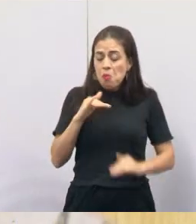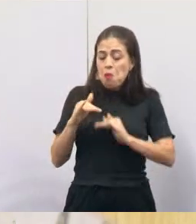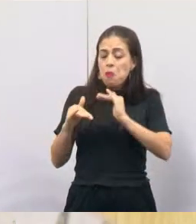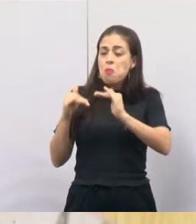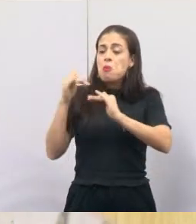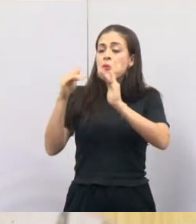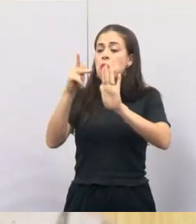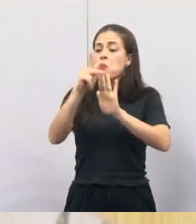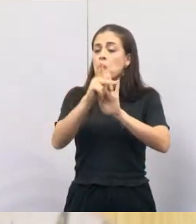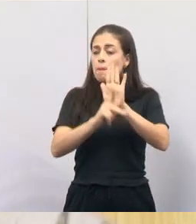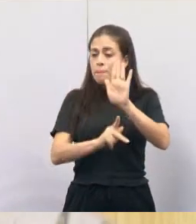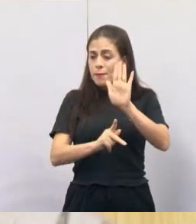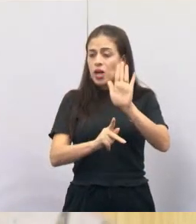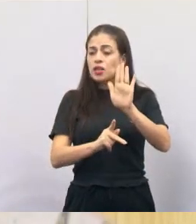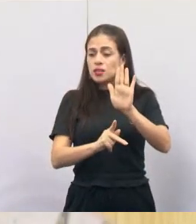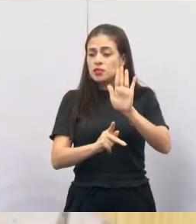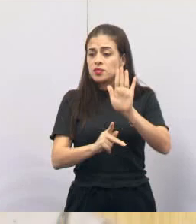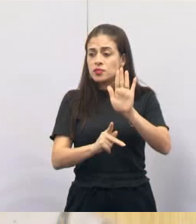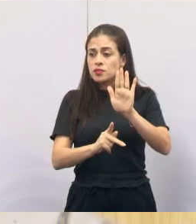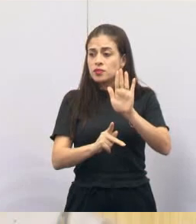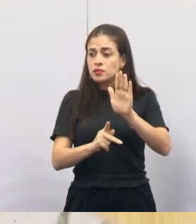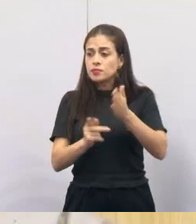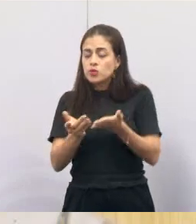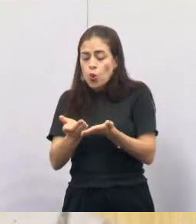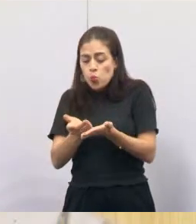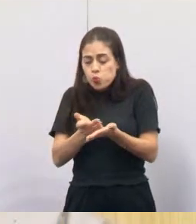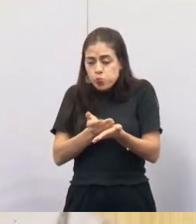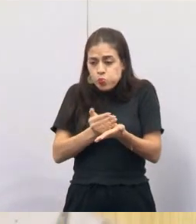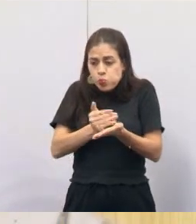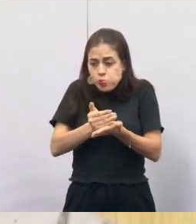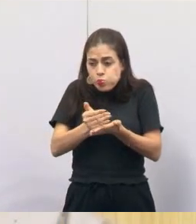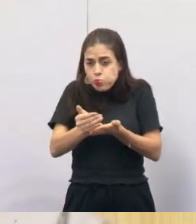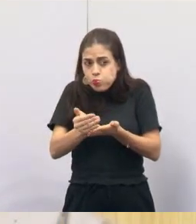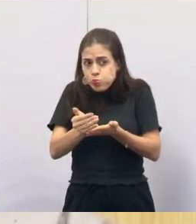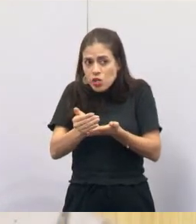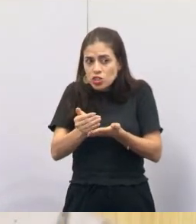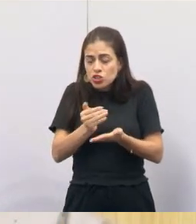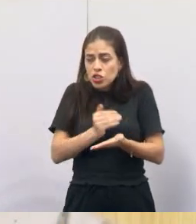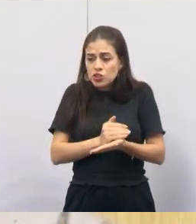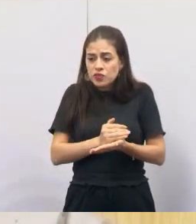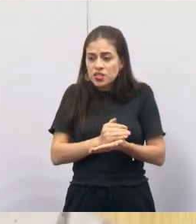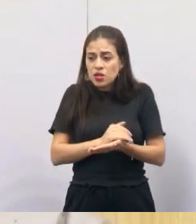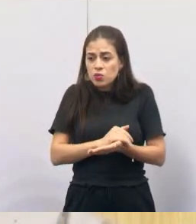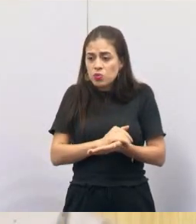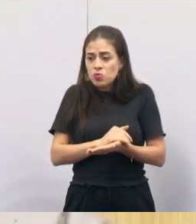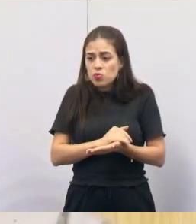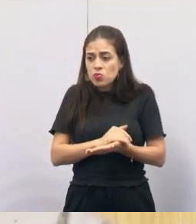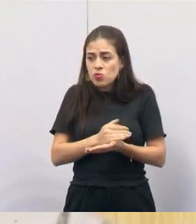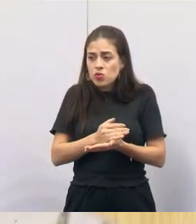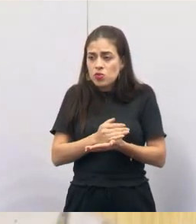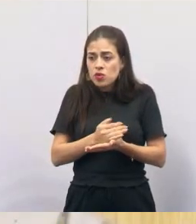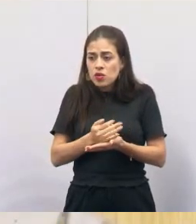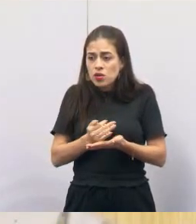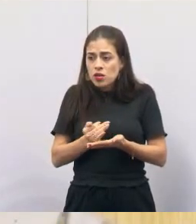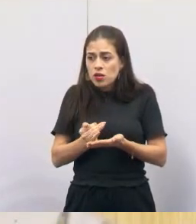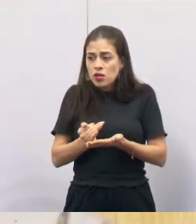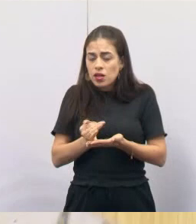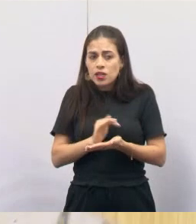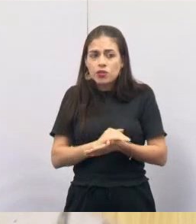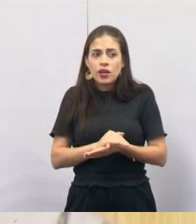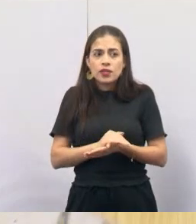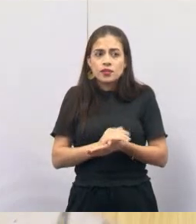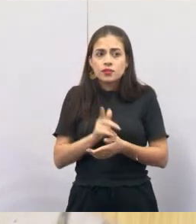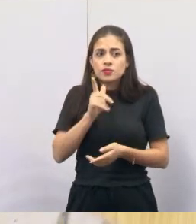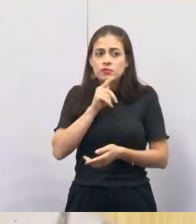desenvolvendo projeto de desassoreamento e revestimento do córrego que atravessa